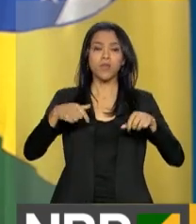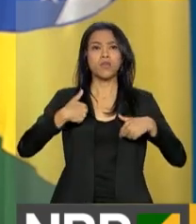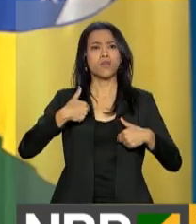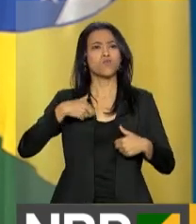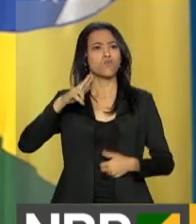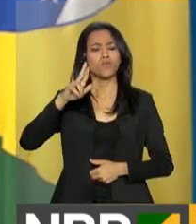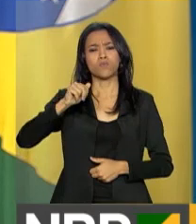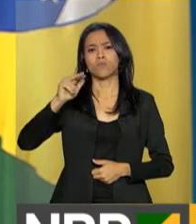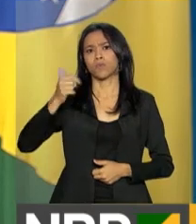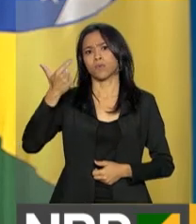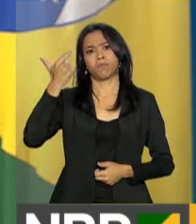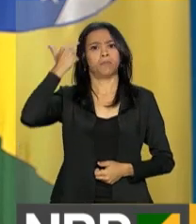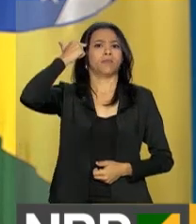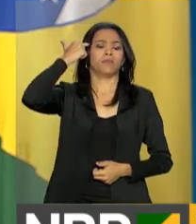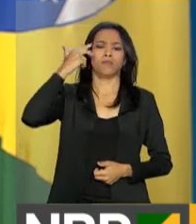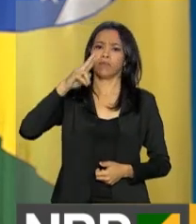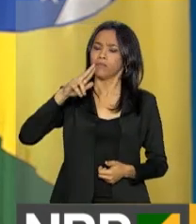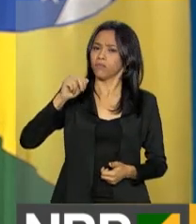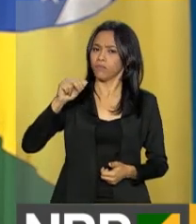poderia